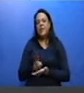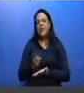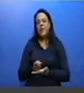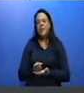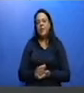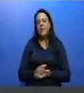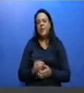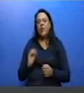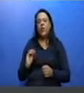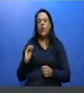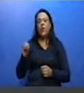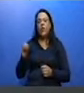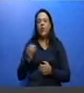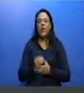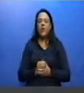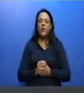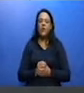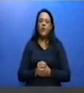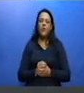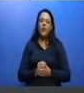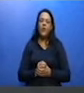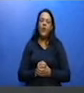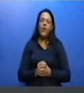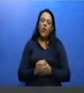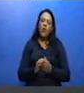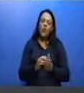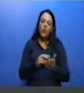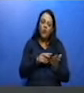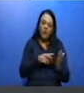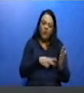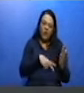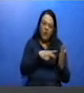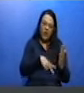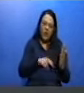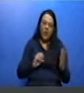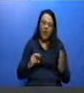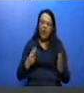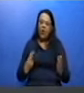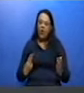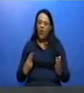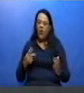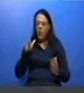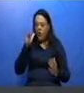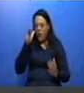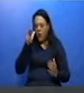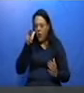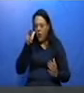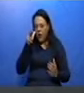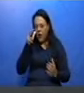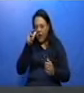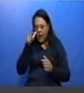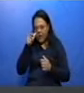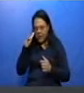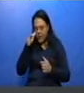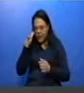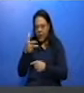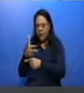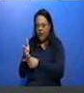que vocês vão ter que ler ou assistir para depois preenchendo a pesquisa do Estado de São